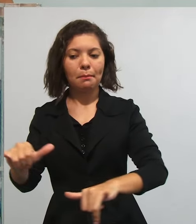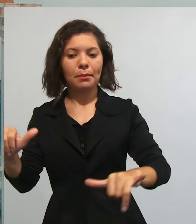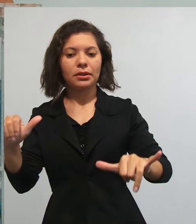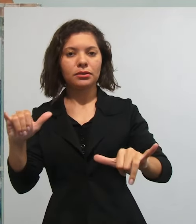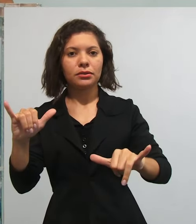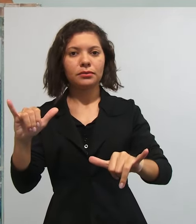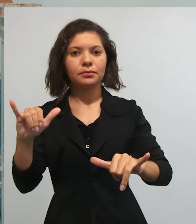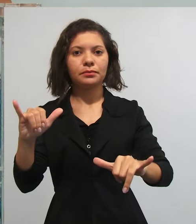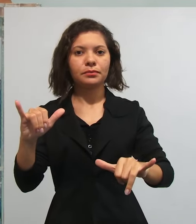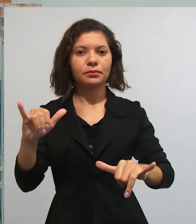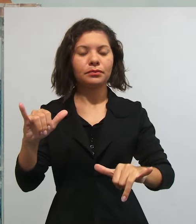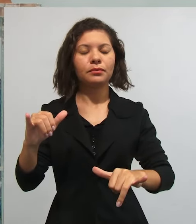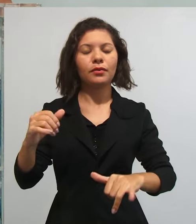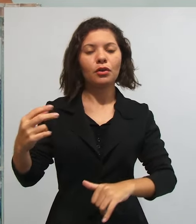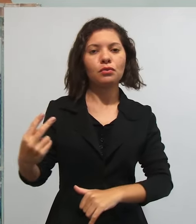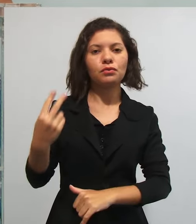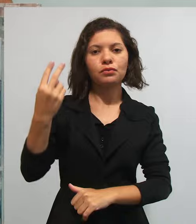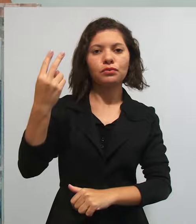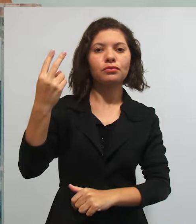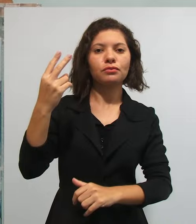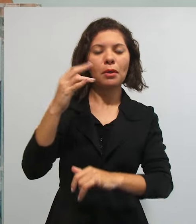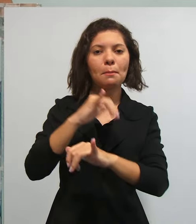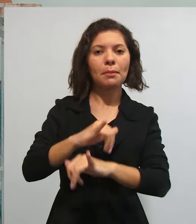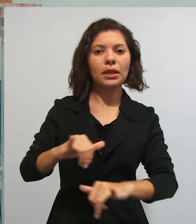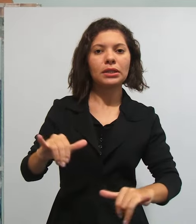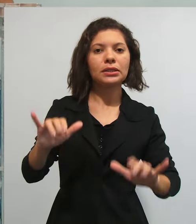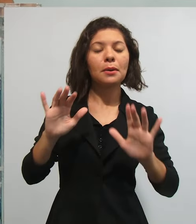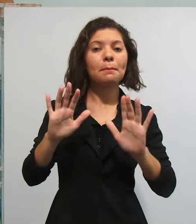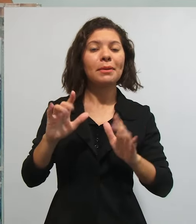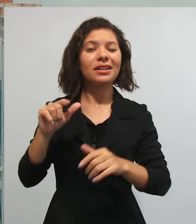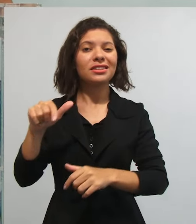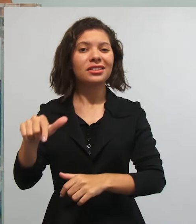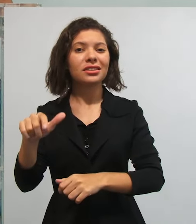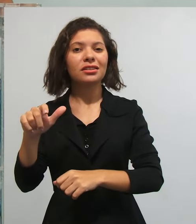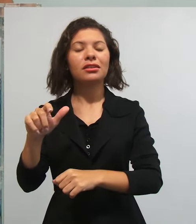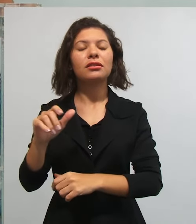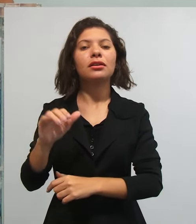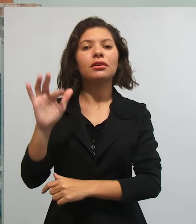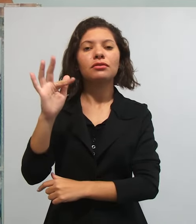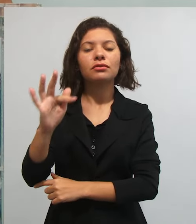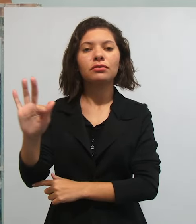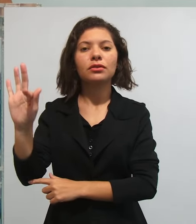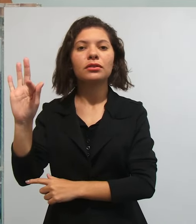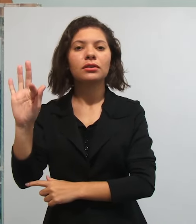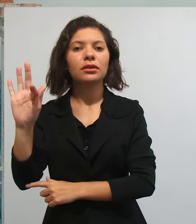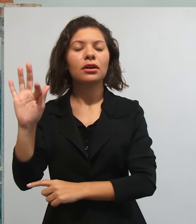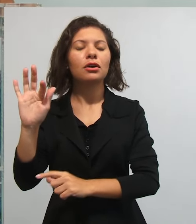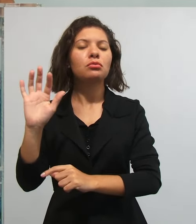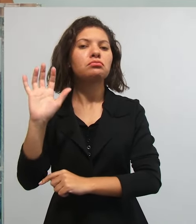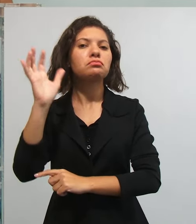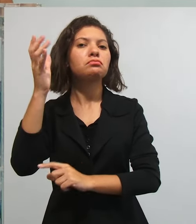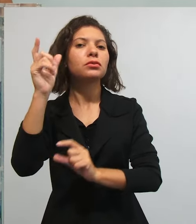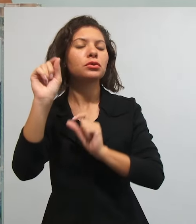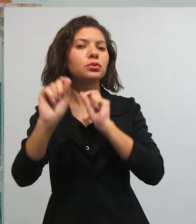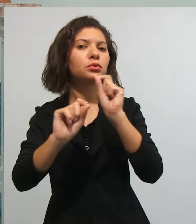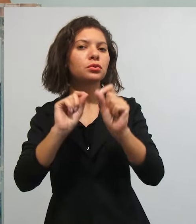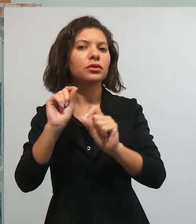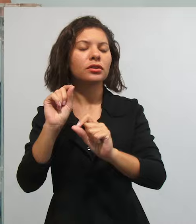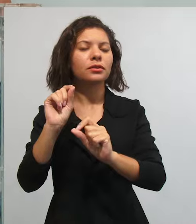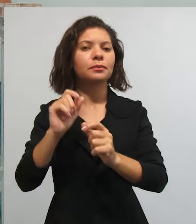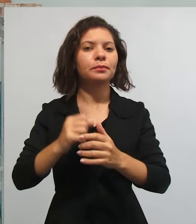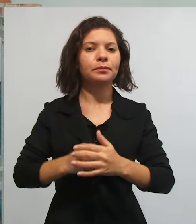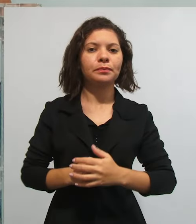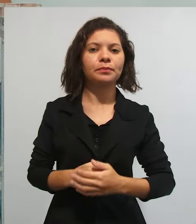da publicação. Só que lá, como são pertencentes ao mesmo ente, o que acontece? Lá na